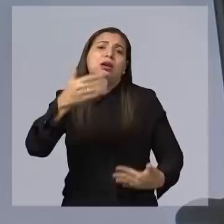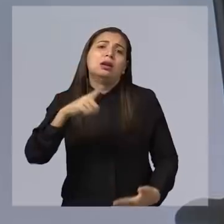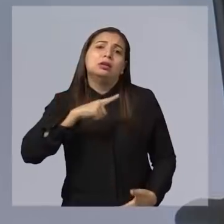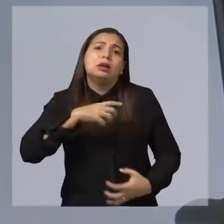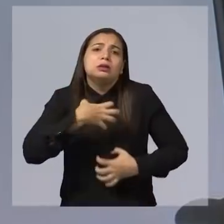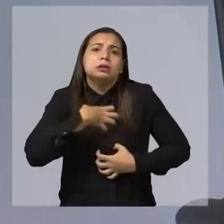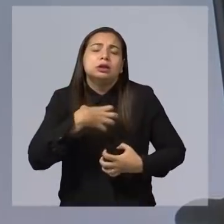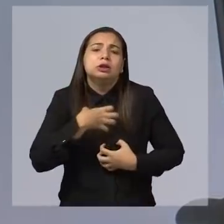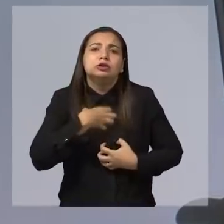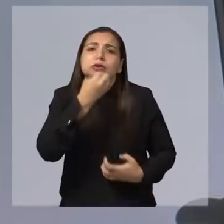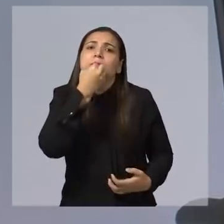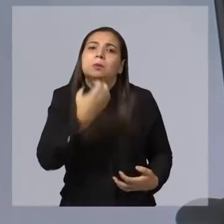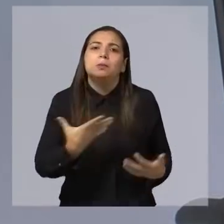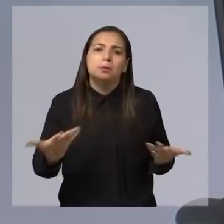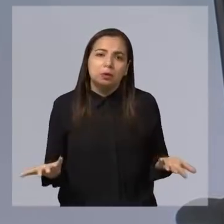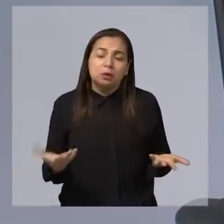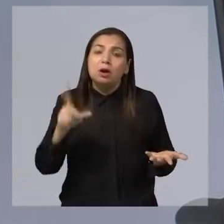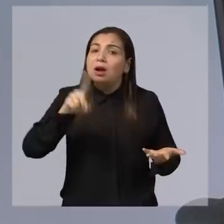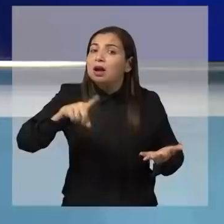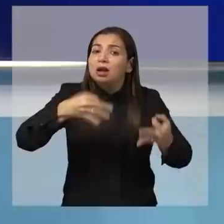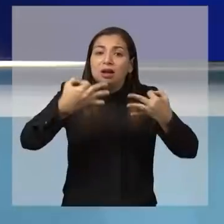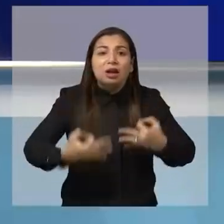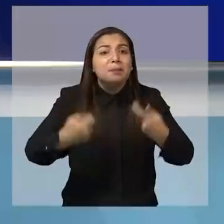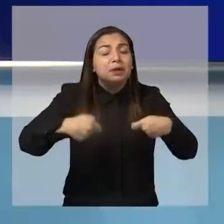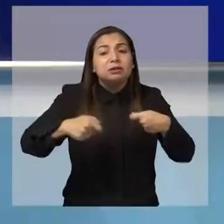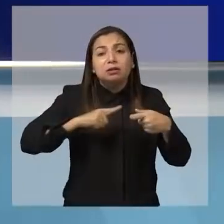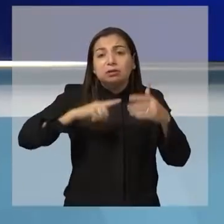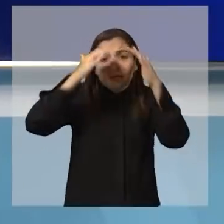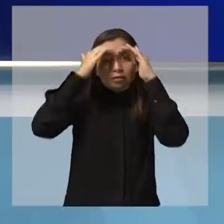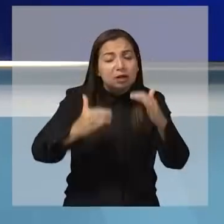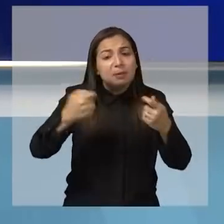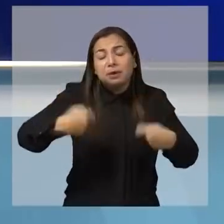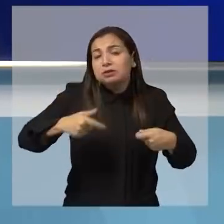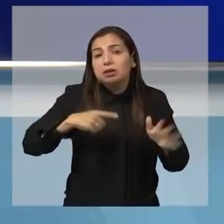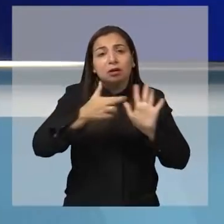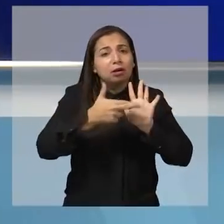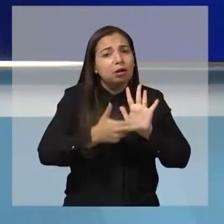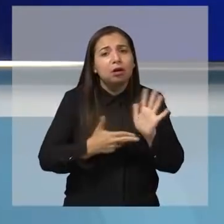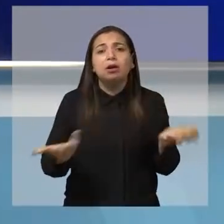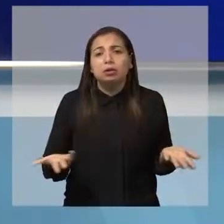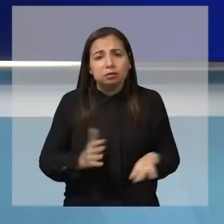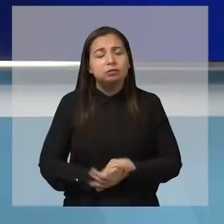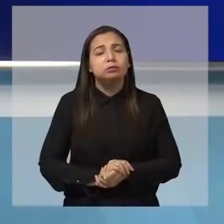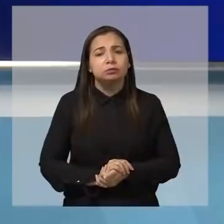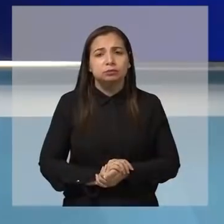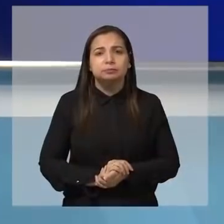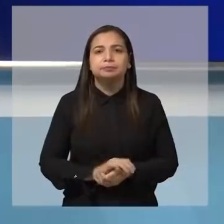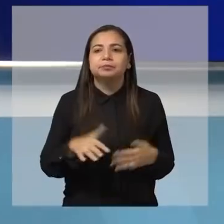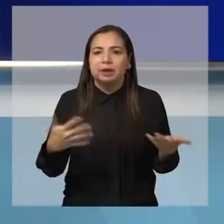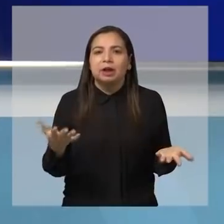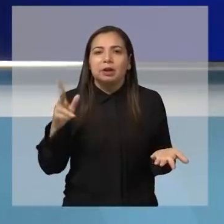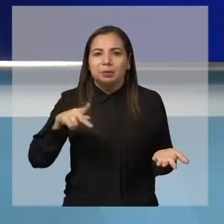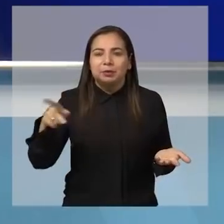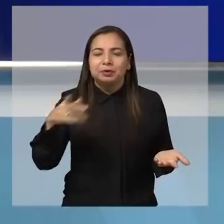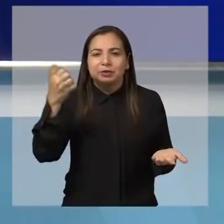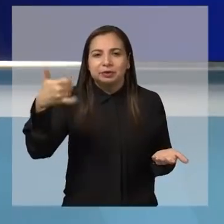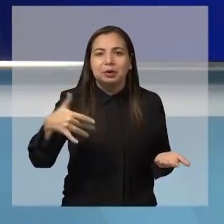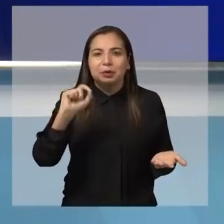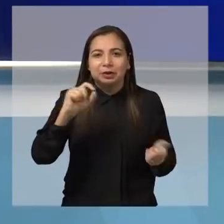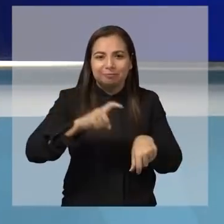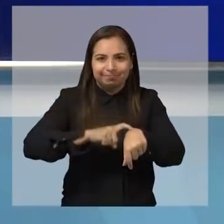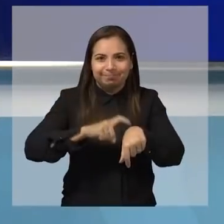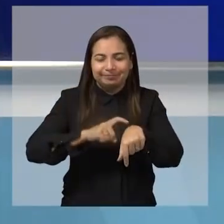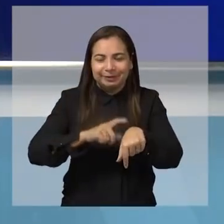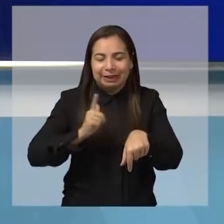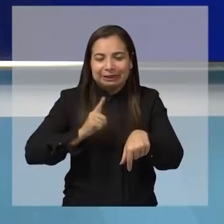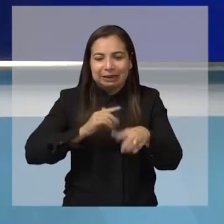não pode, disciplina, tem que ter respeito. Tem que ter procedimento. Deixa eu fazer mais um intervalo, que a produção já está me informando que o tempo se exauriu para